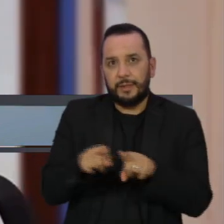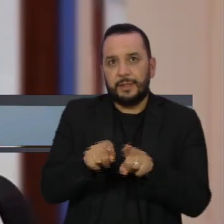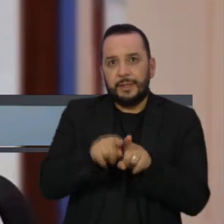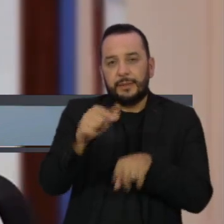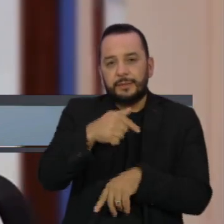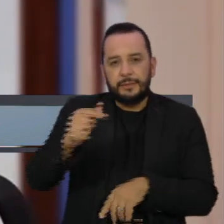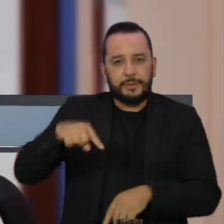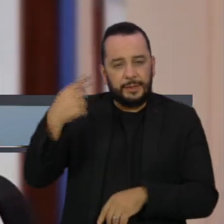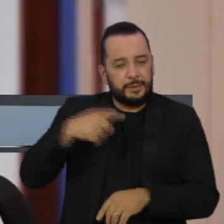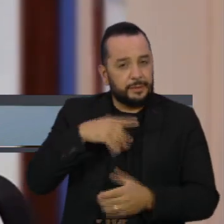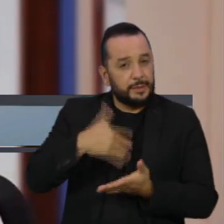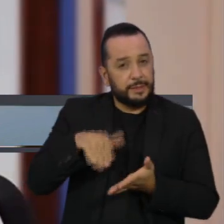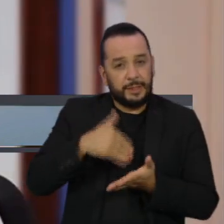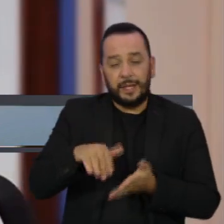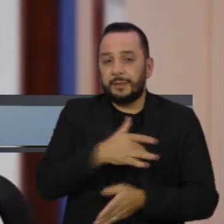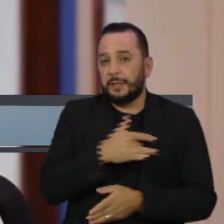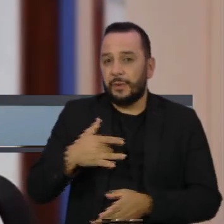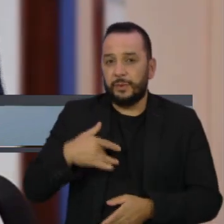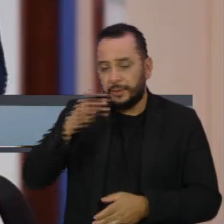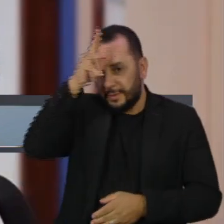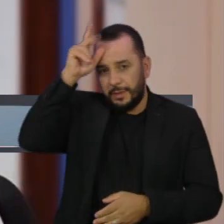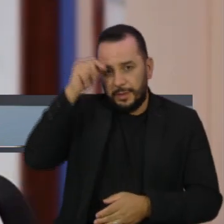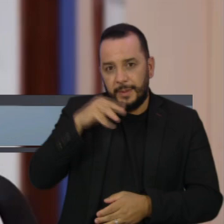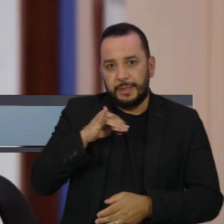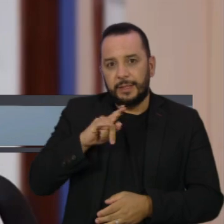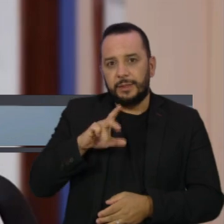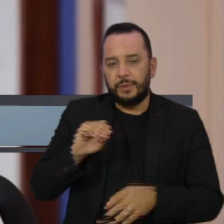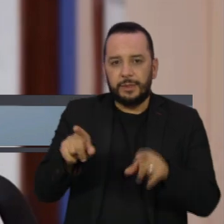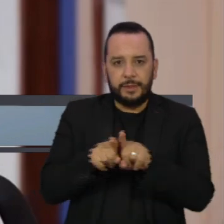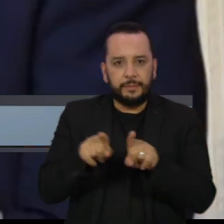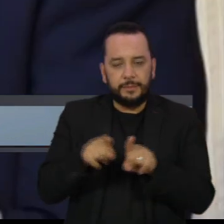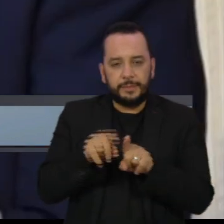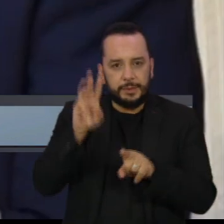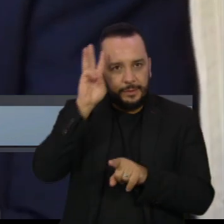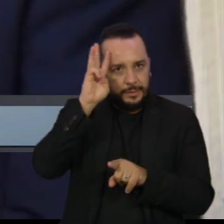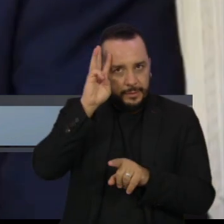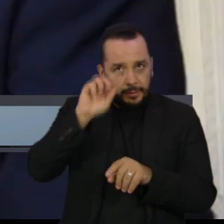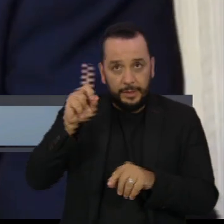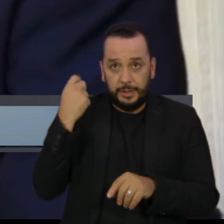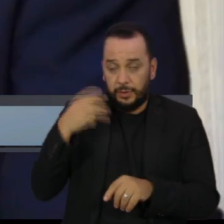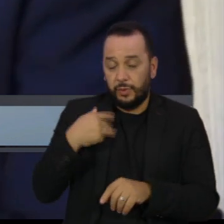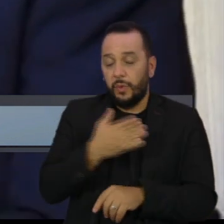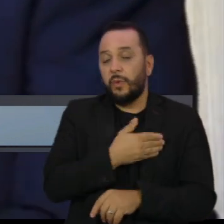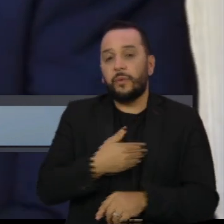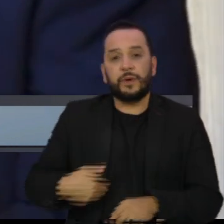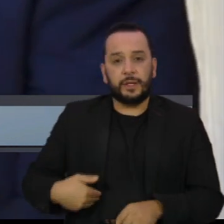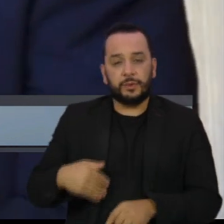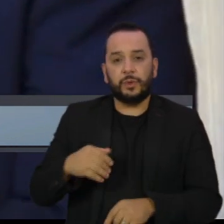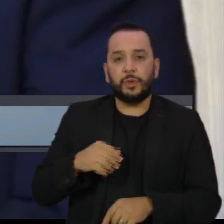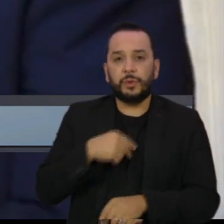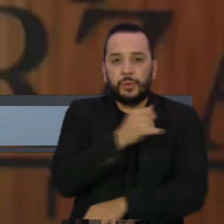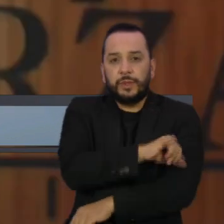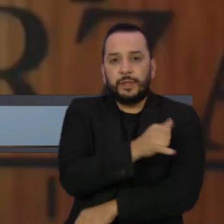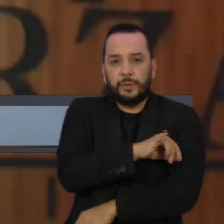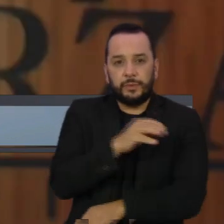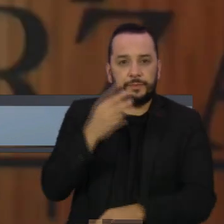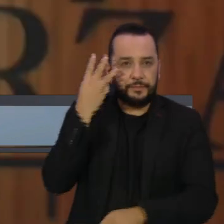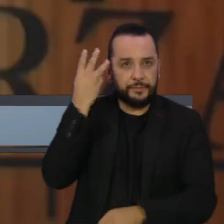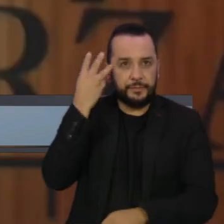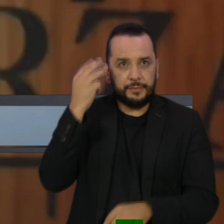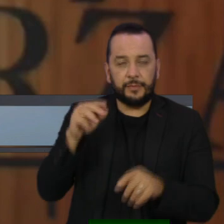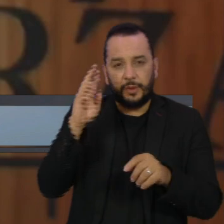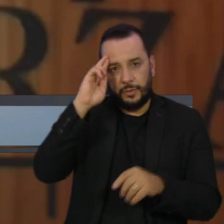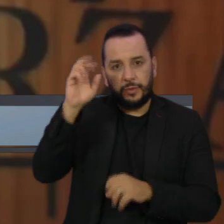esperados os depoimentos do secretário de saúde do Amazonas Marcelo Campelo na terça do ex-governador do Rio Wilson Viseu na quarta